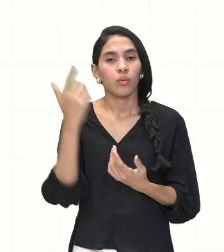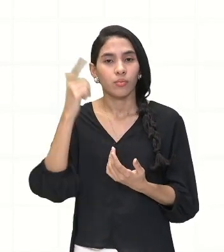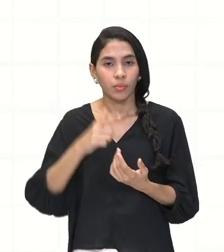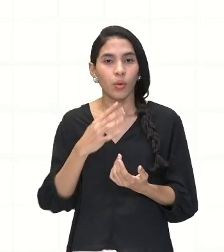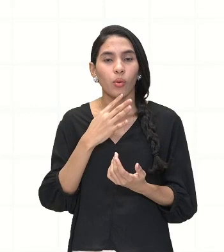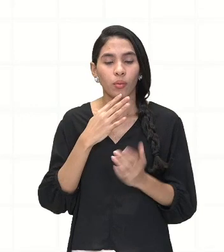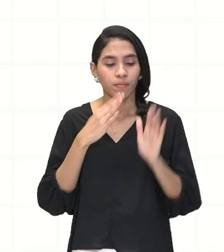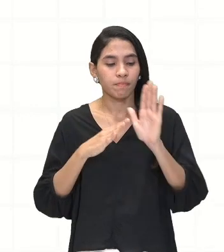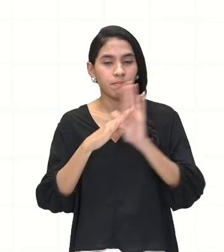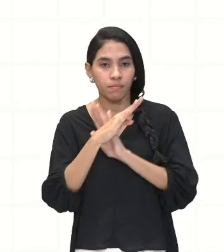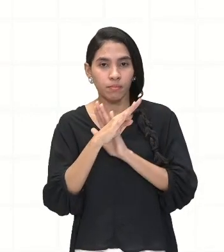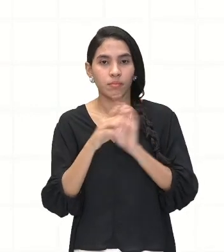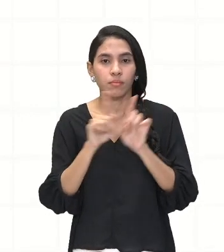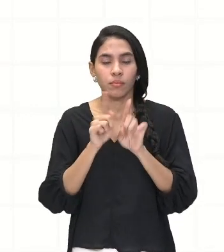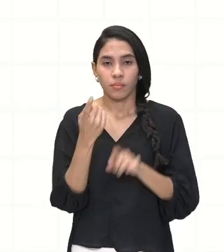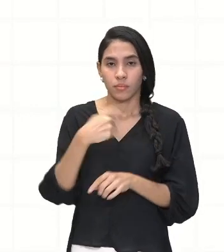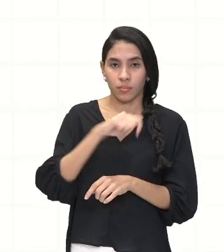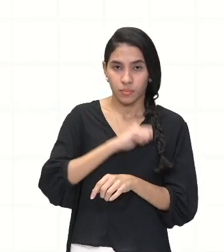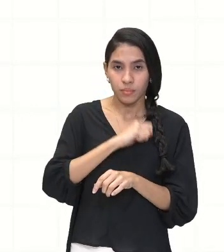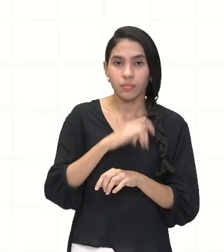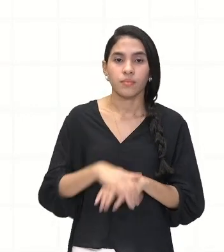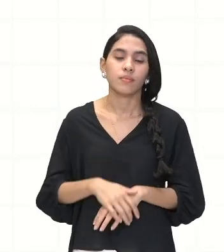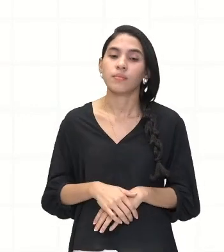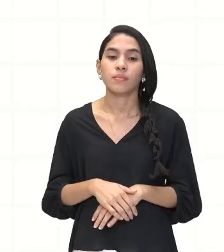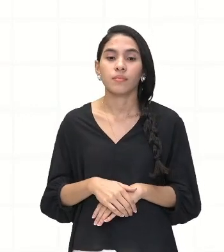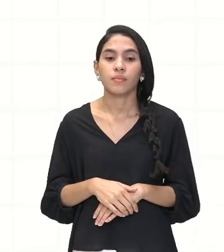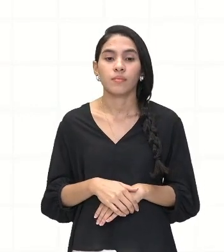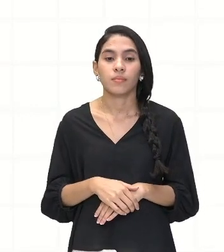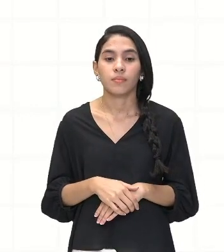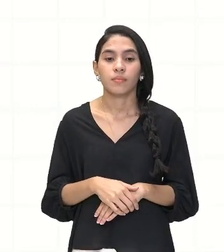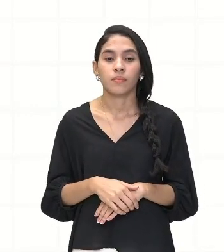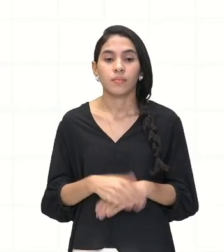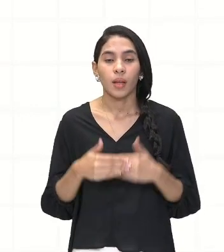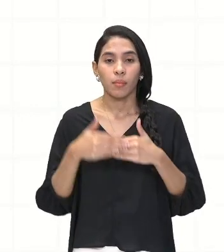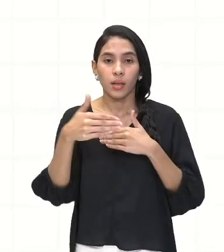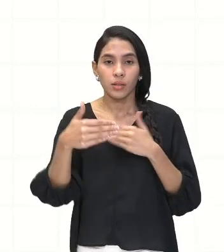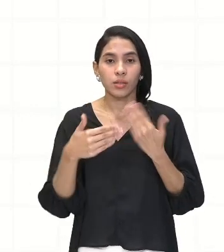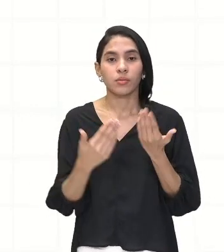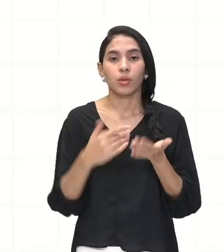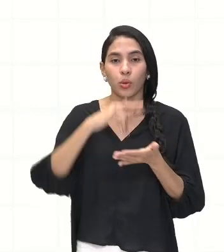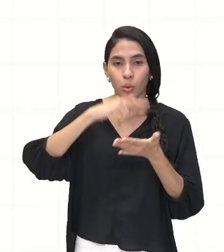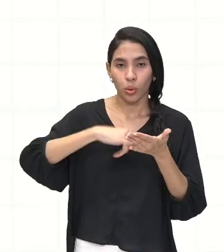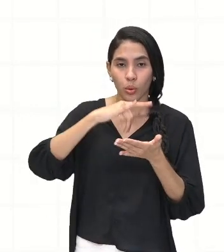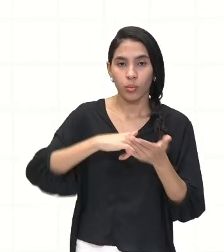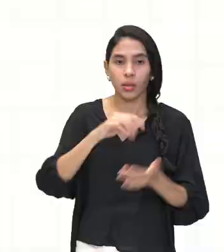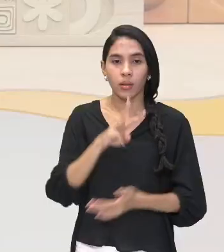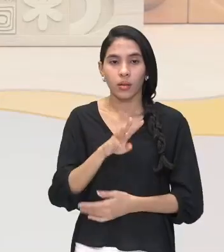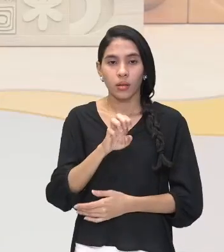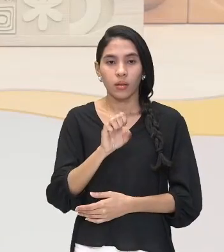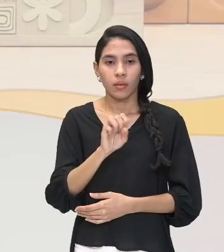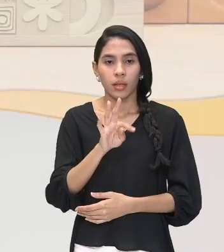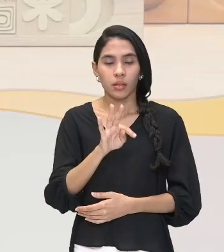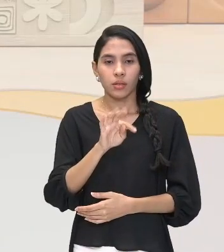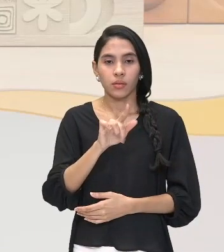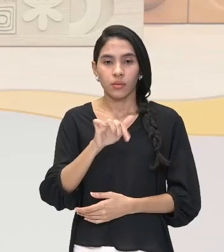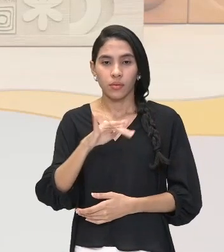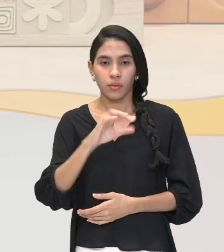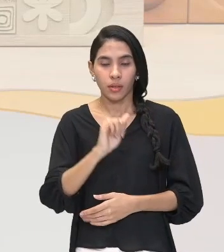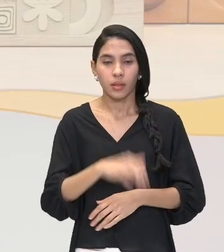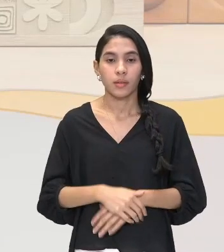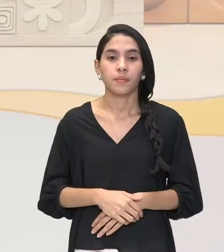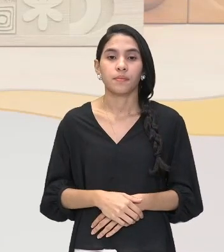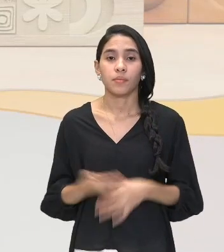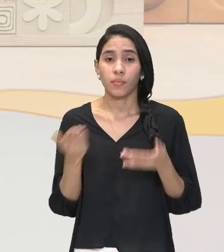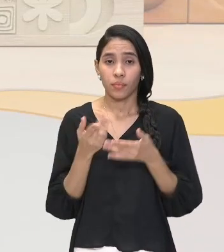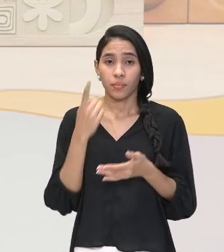reconhecida pela Espanha a partir do Tratado de Westfália. E a gente